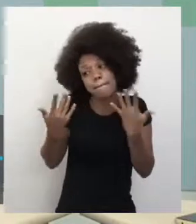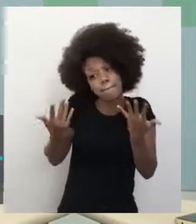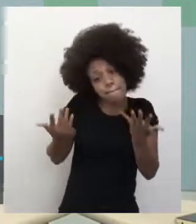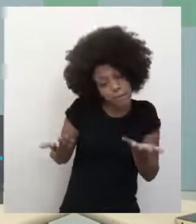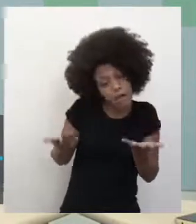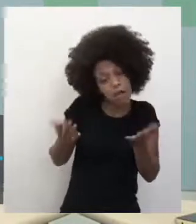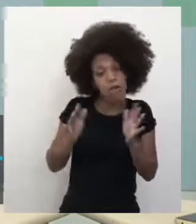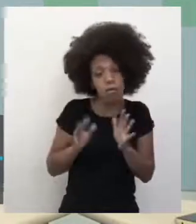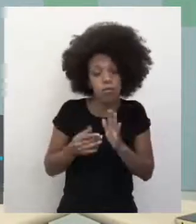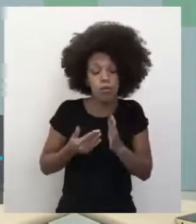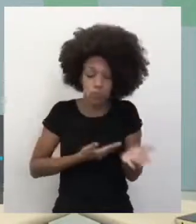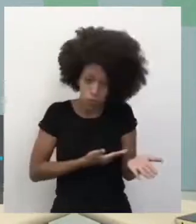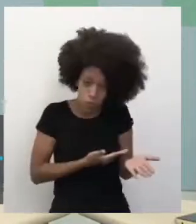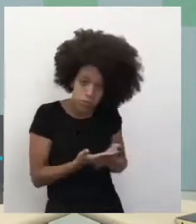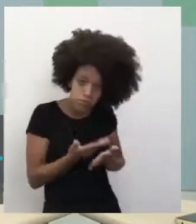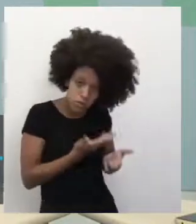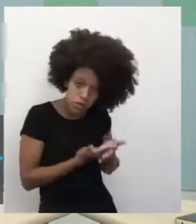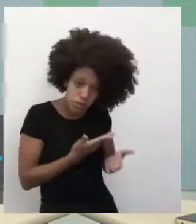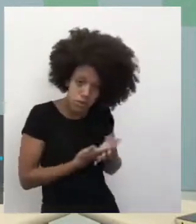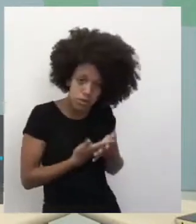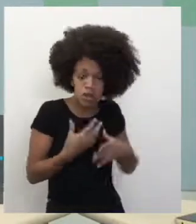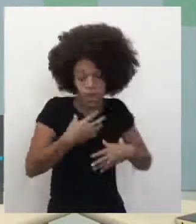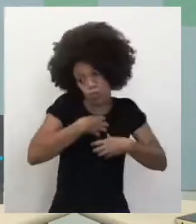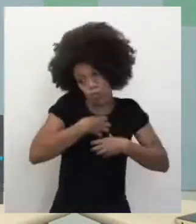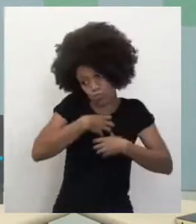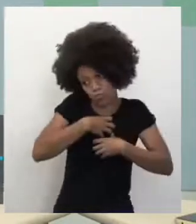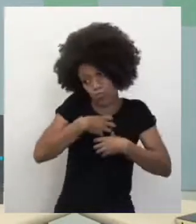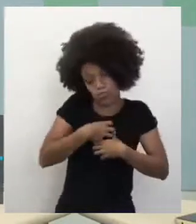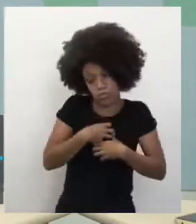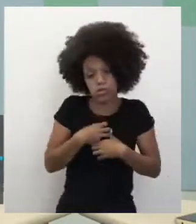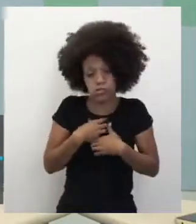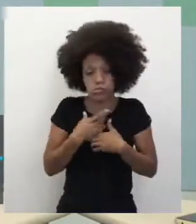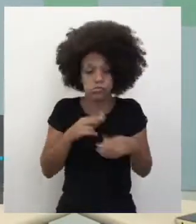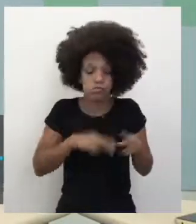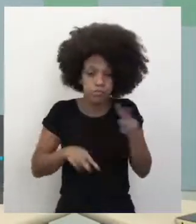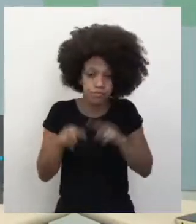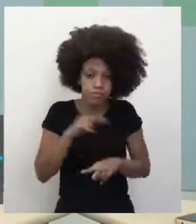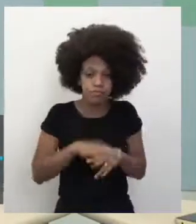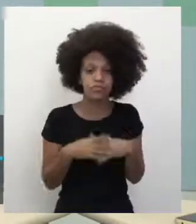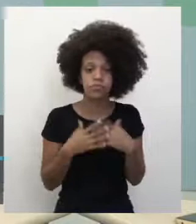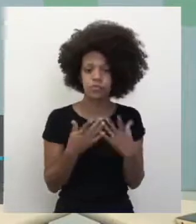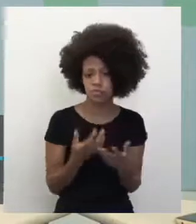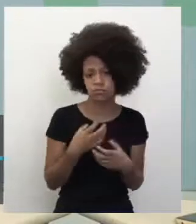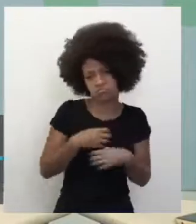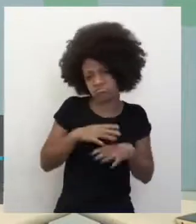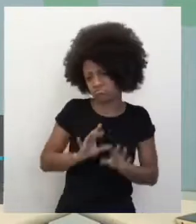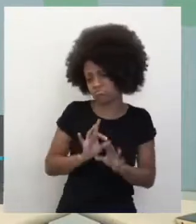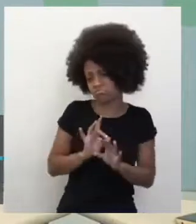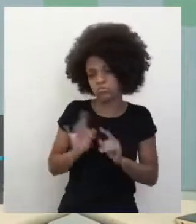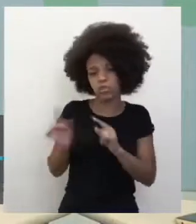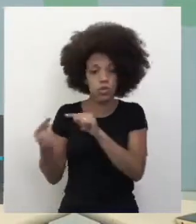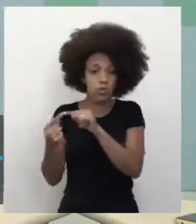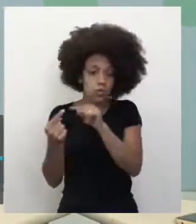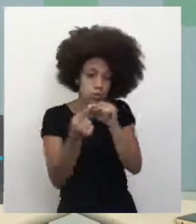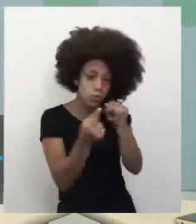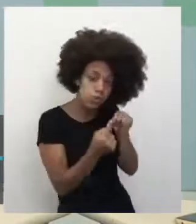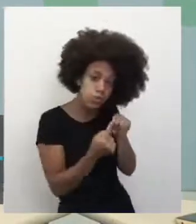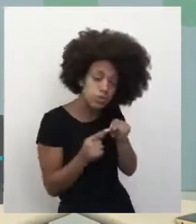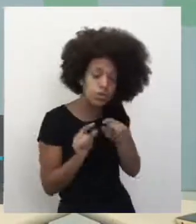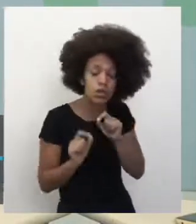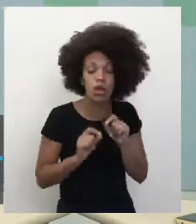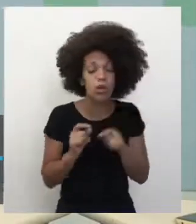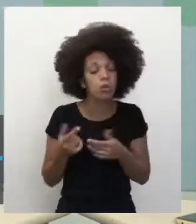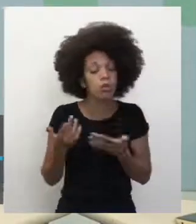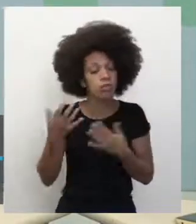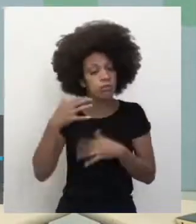falou lá no comecinho a respeito de estilo, né? Nos artes visuais, né? E os estilos, eles são assim, né? Eles se encaixam, né? Com o que a gente é também,